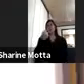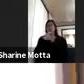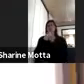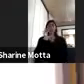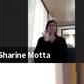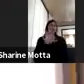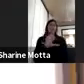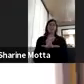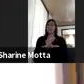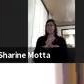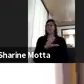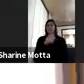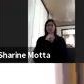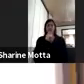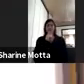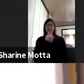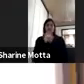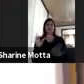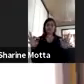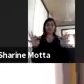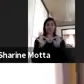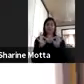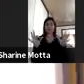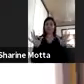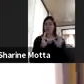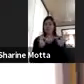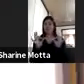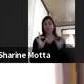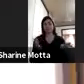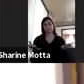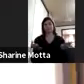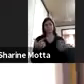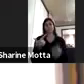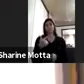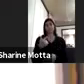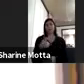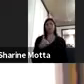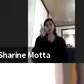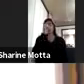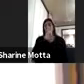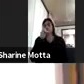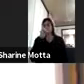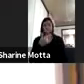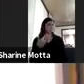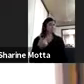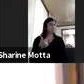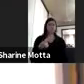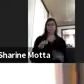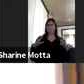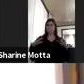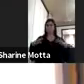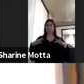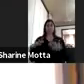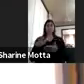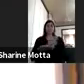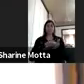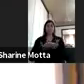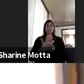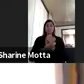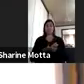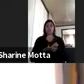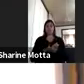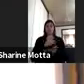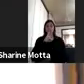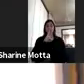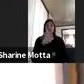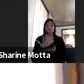ainda. Então agora não tem mais, né, domingo, feriado, não tem. Isso não vai adiantar, isso não vai resolver. Não é